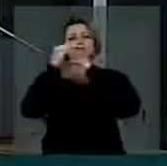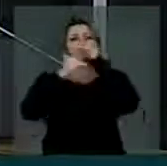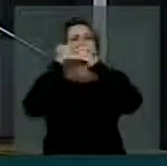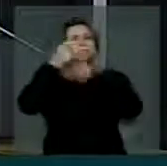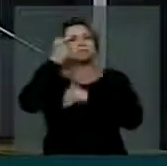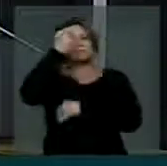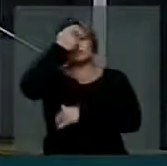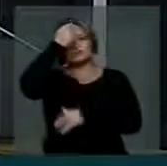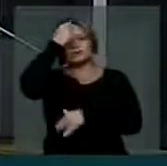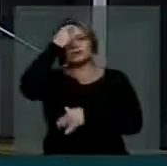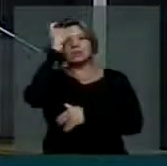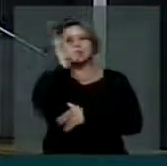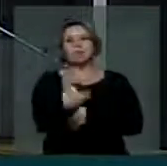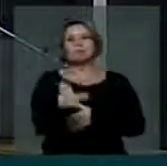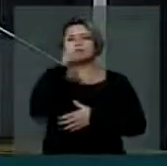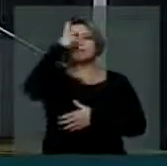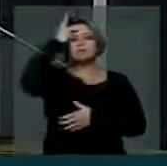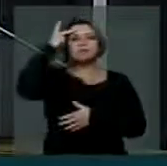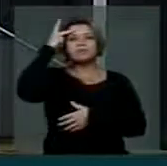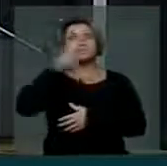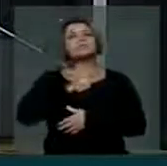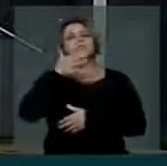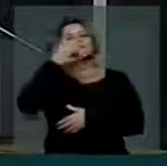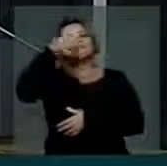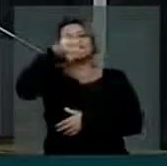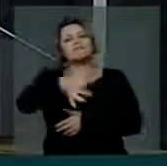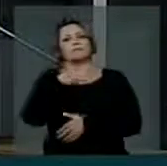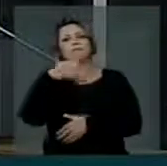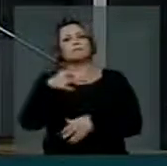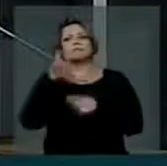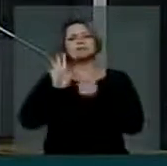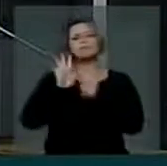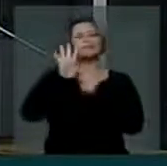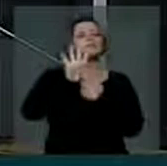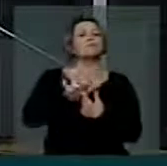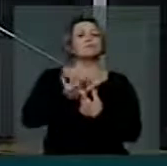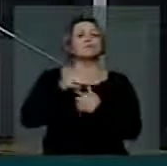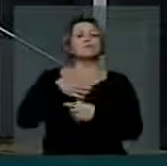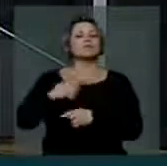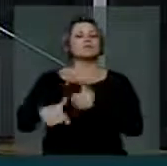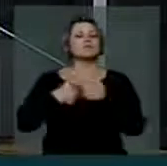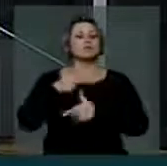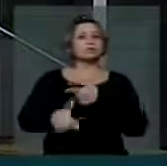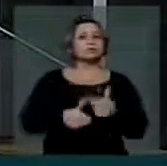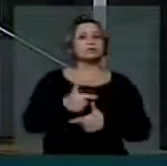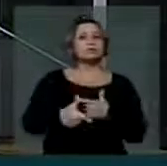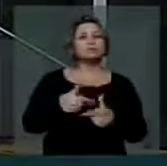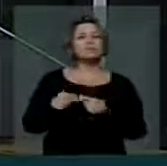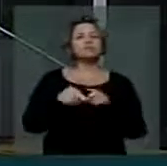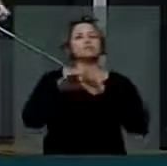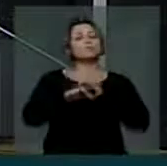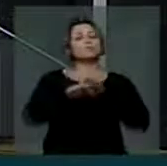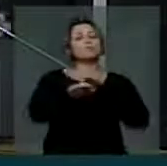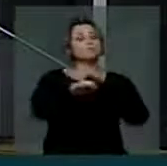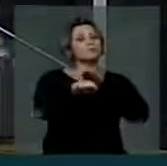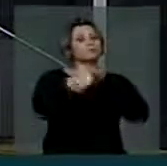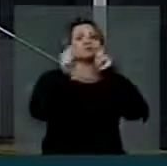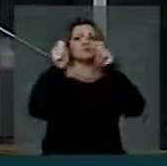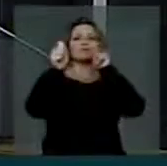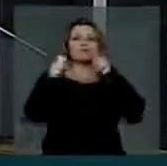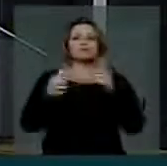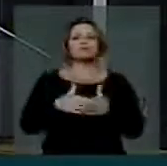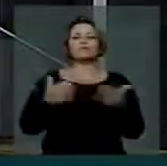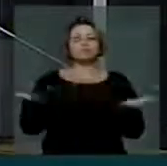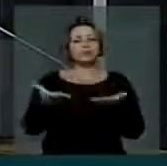sua consciência cidadã e que teve na sua maior expressão as jornadas de junho. Quero aqui